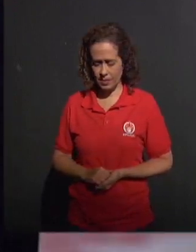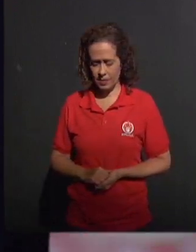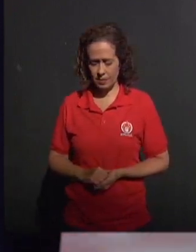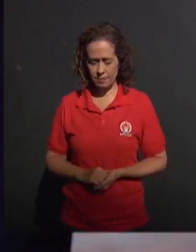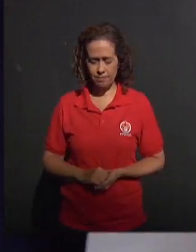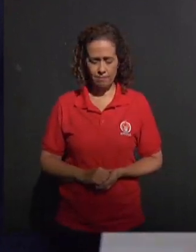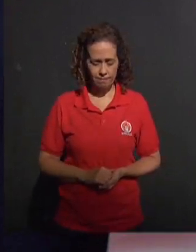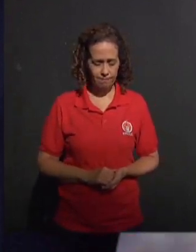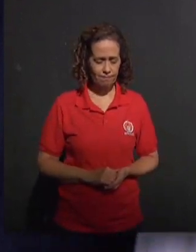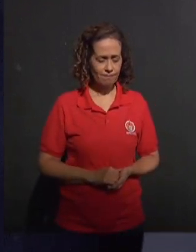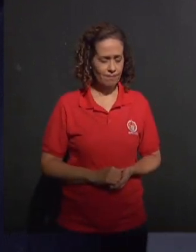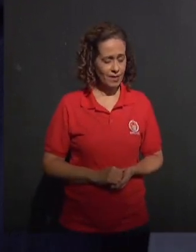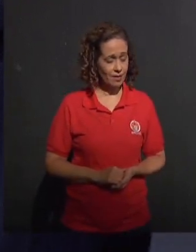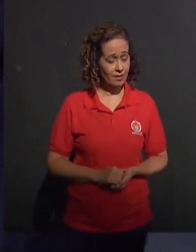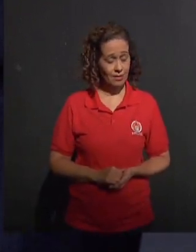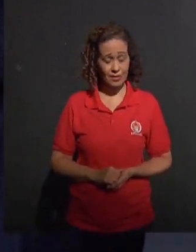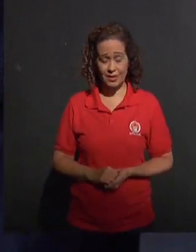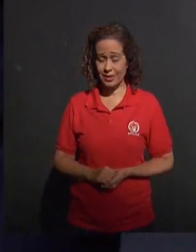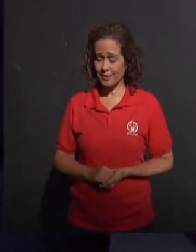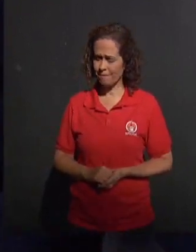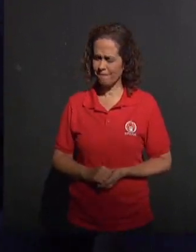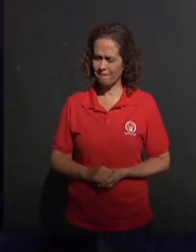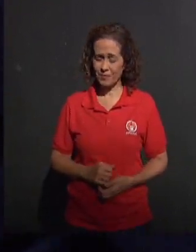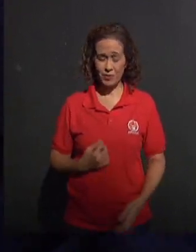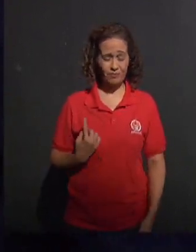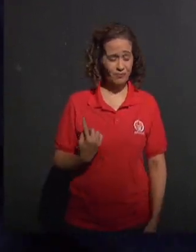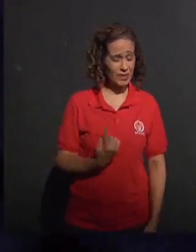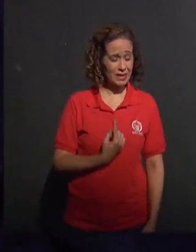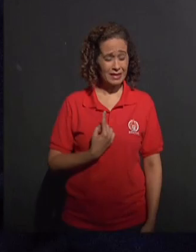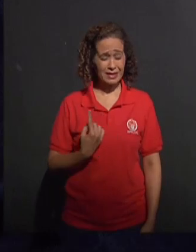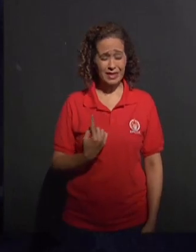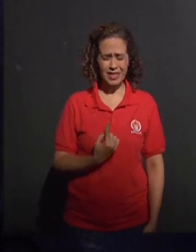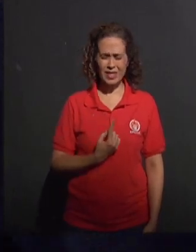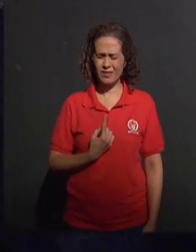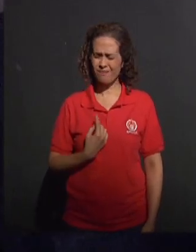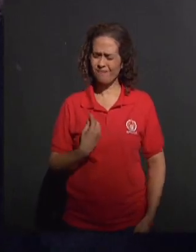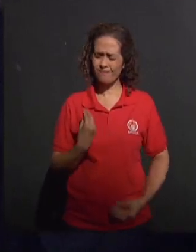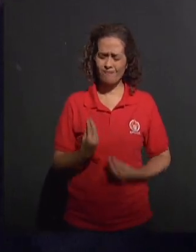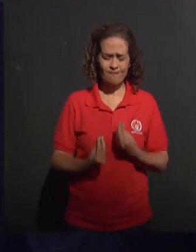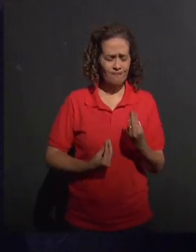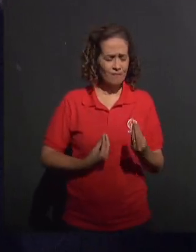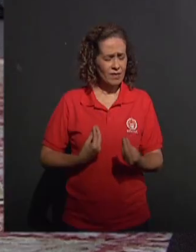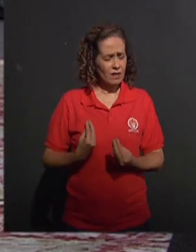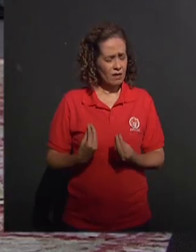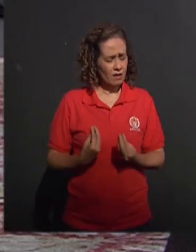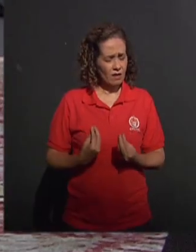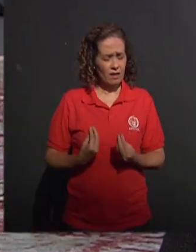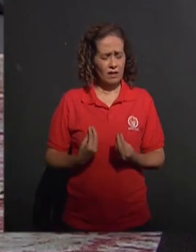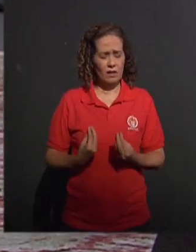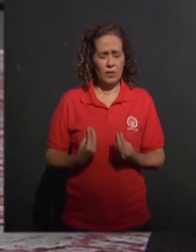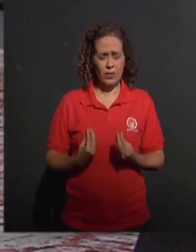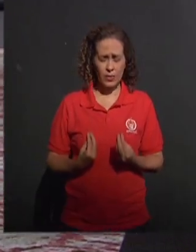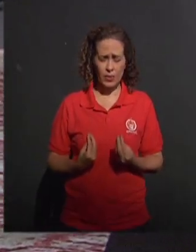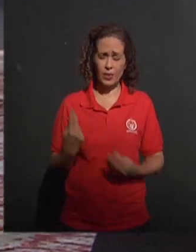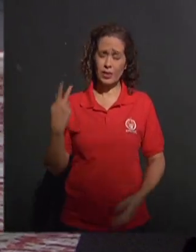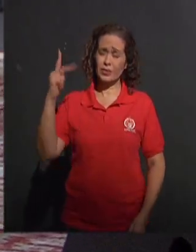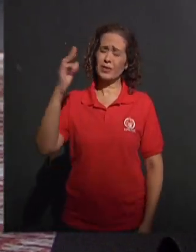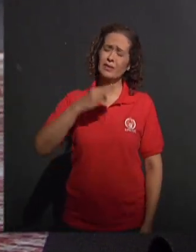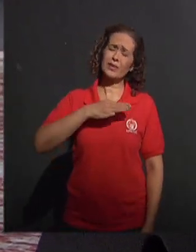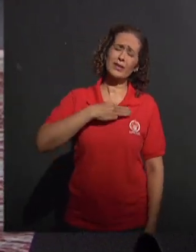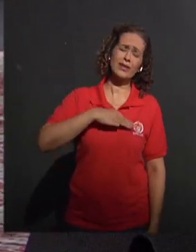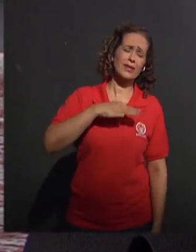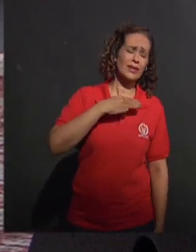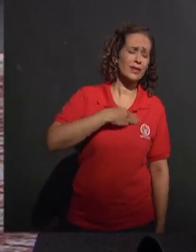Ah, se não fosse o Senhor, se não fossem as Tuas misericórdias, ó Pai, há